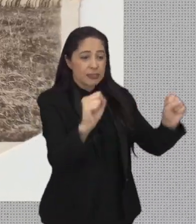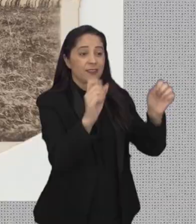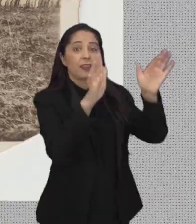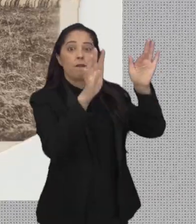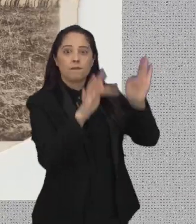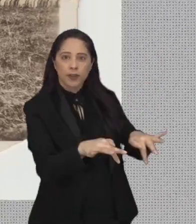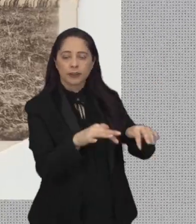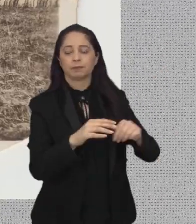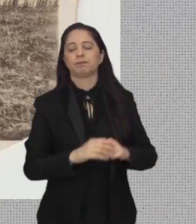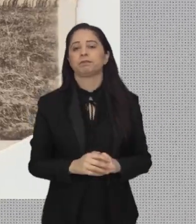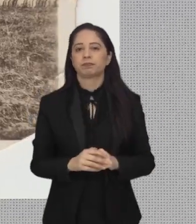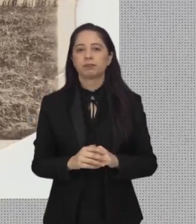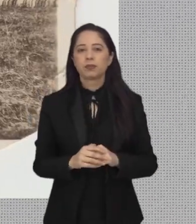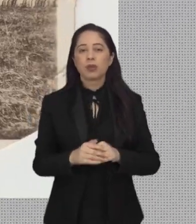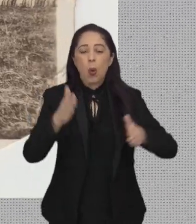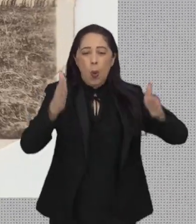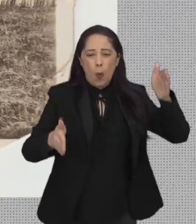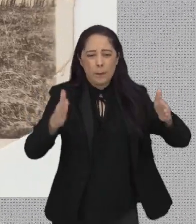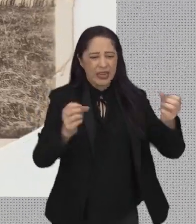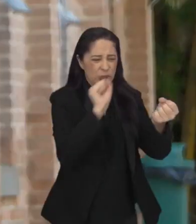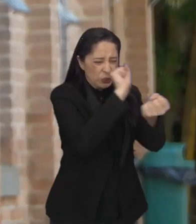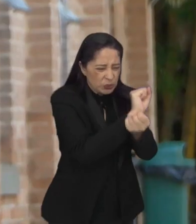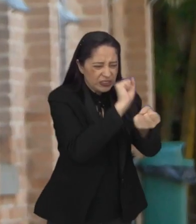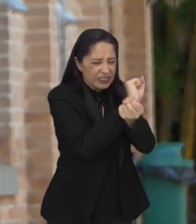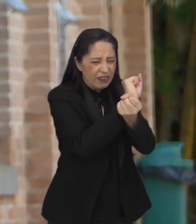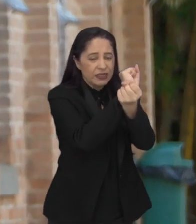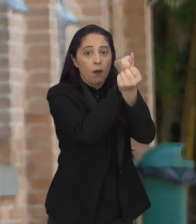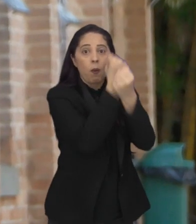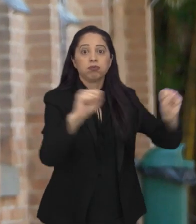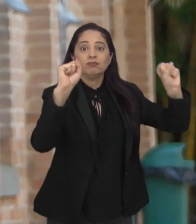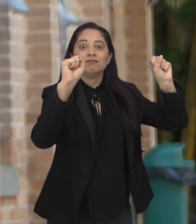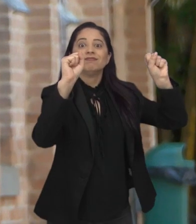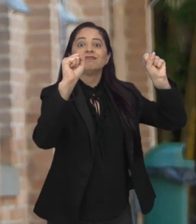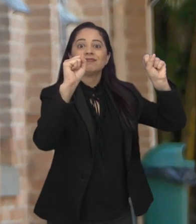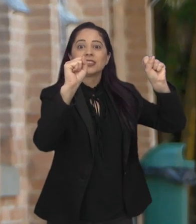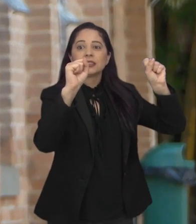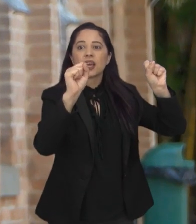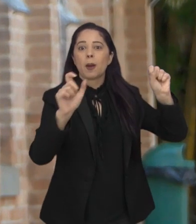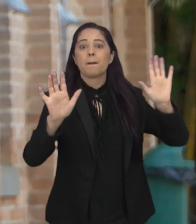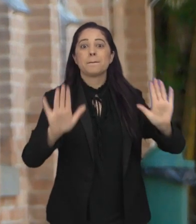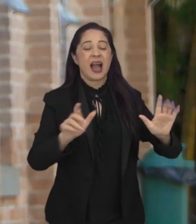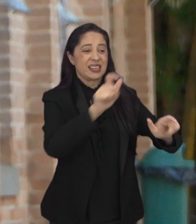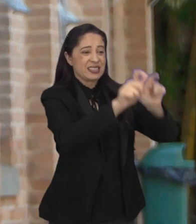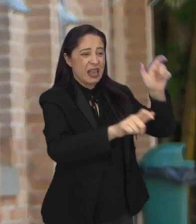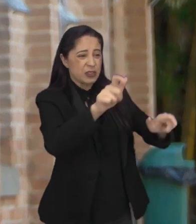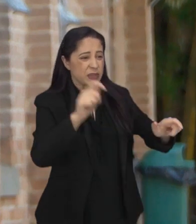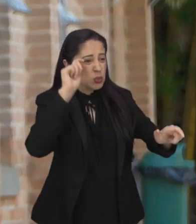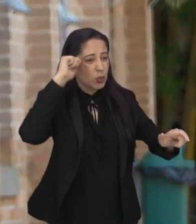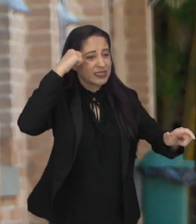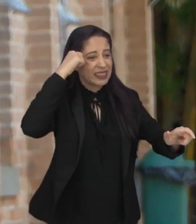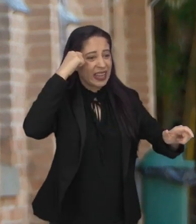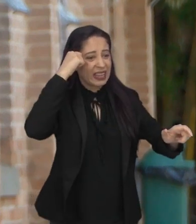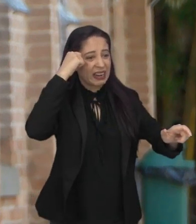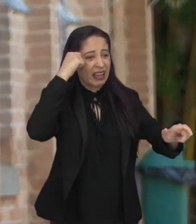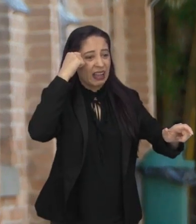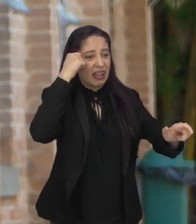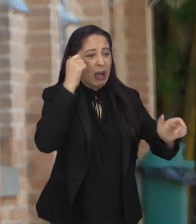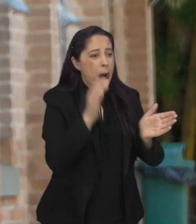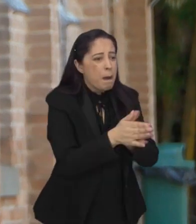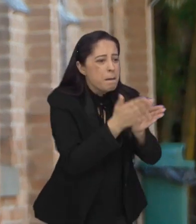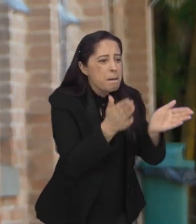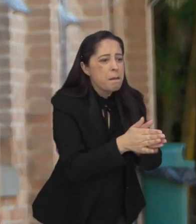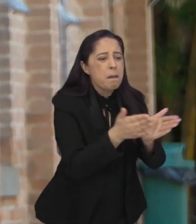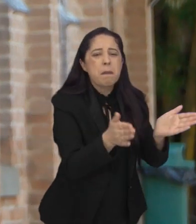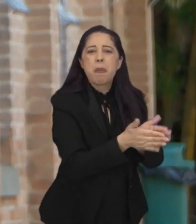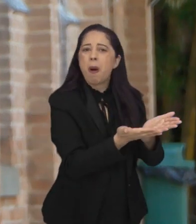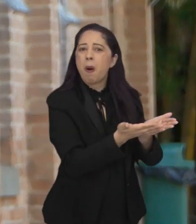na cidade, que colocou fim à escravidão. Com o fim da escravidão, os problemas sociais da época aumentaram. Sem oportunidades